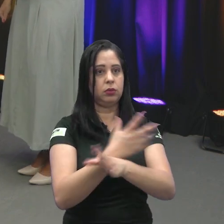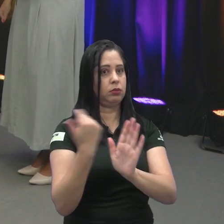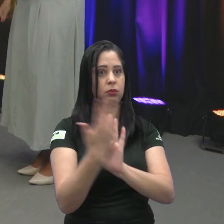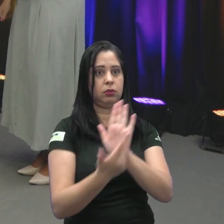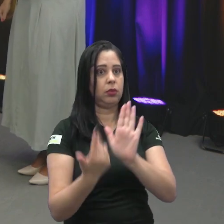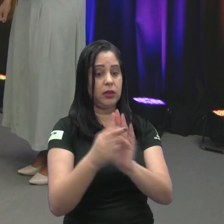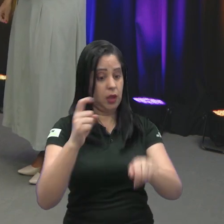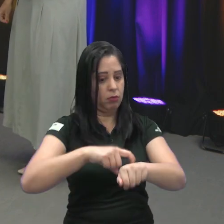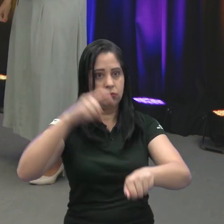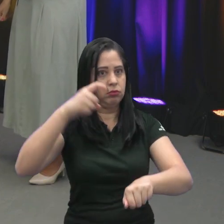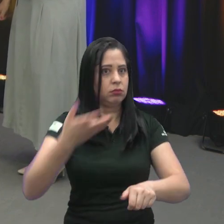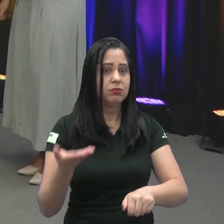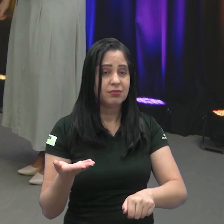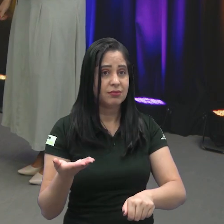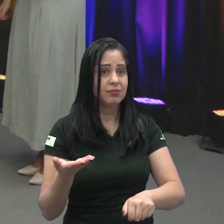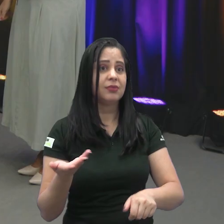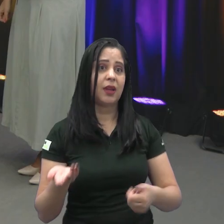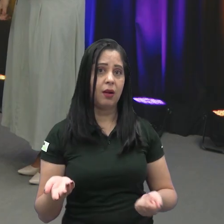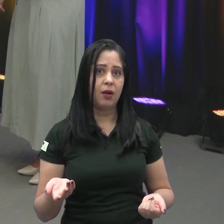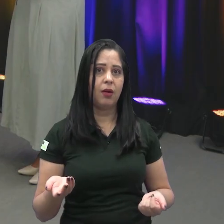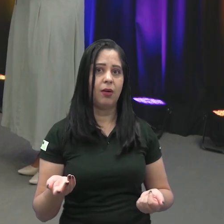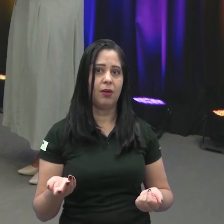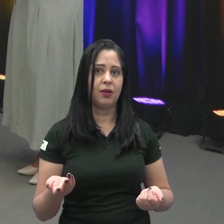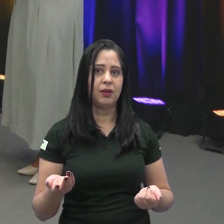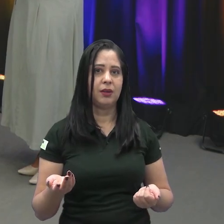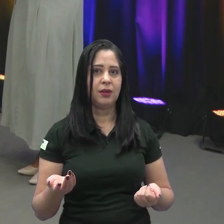jeito que você imaginou, né?